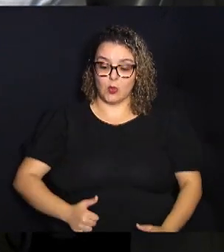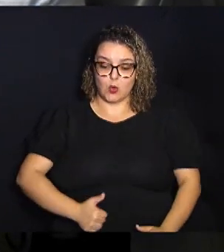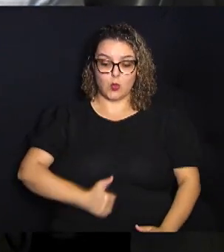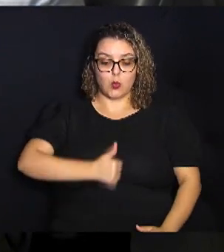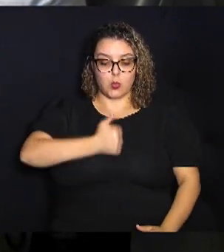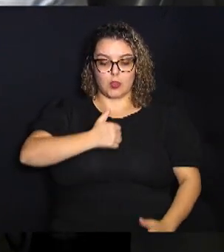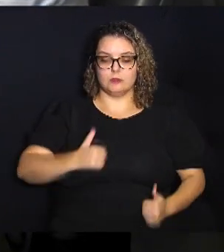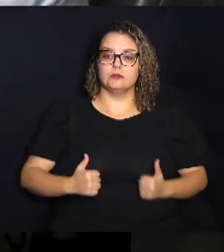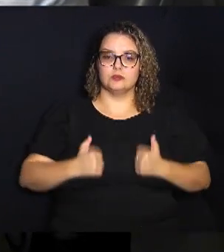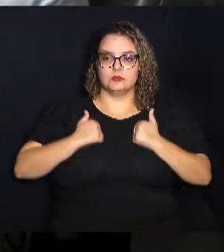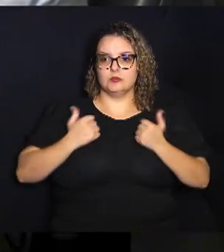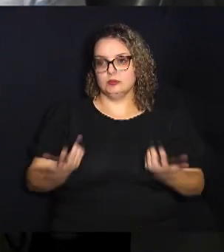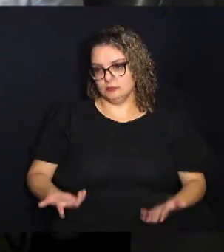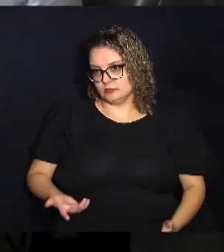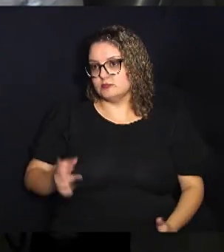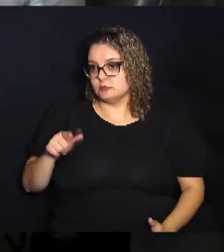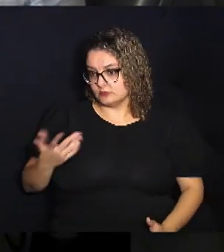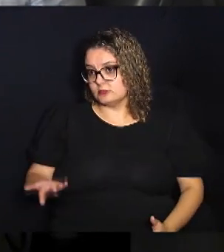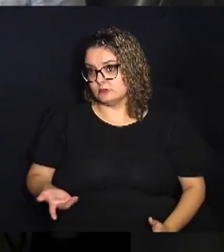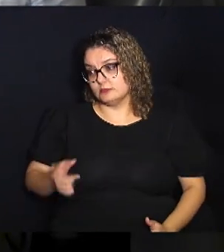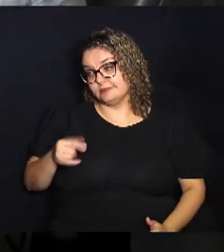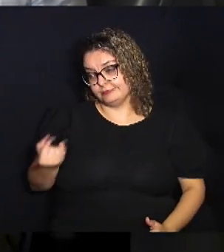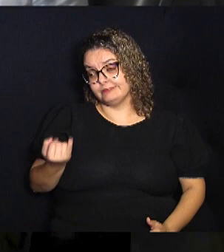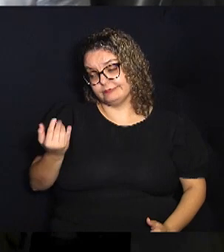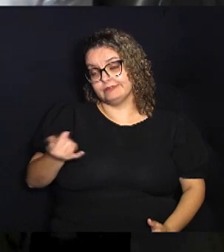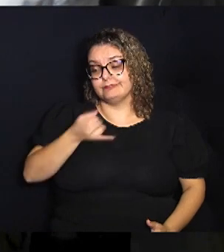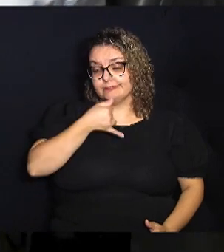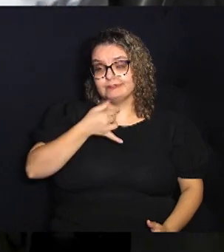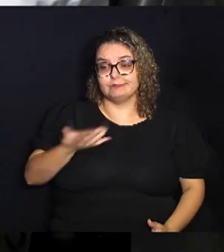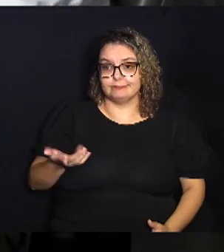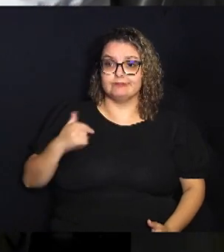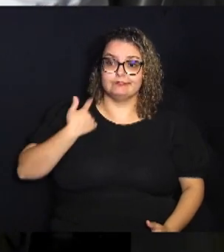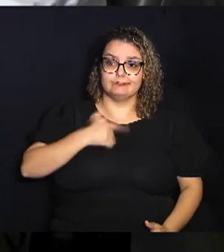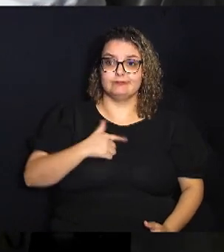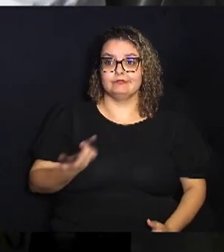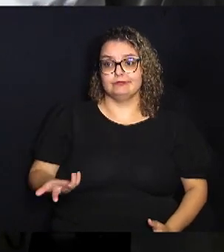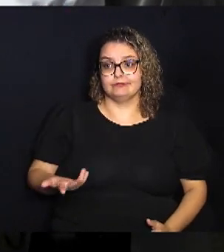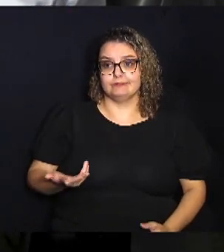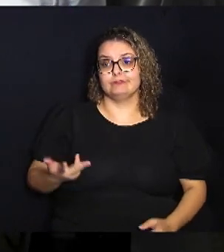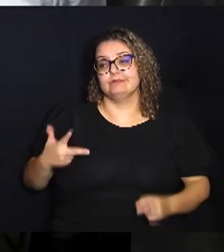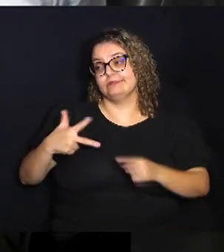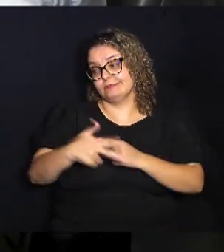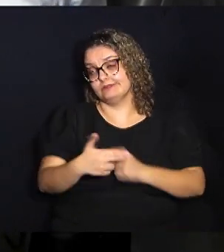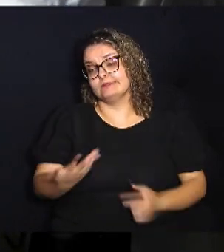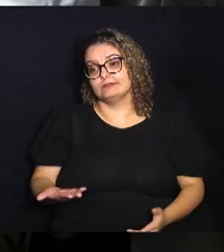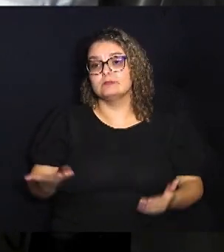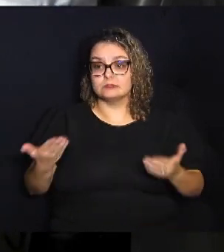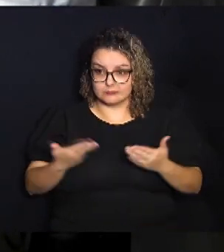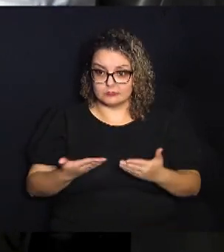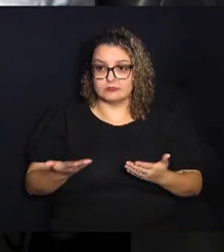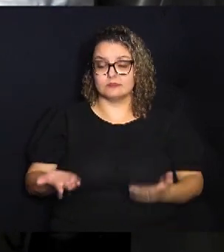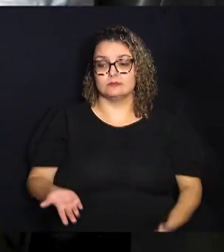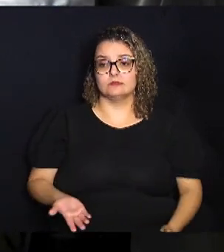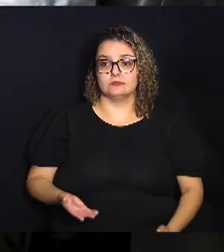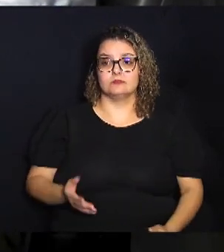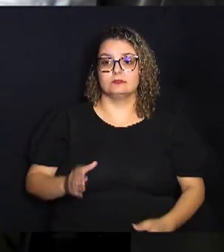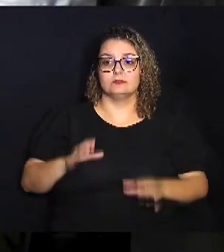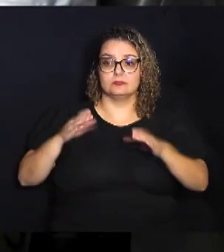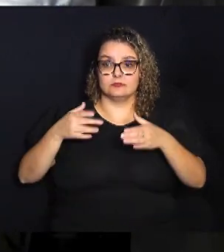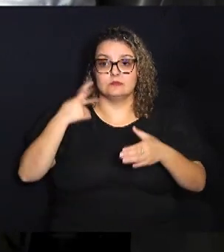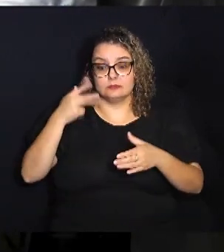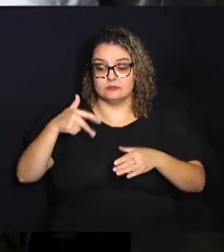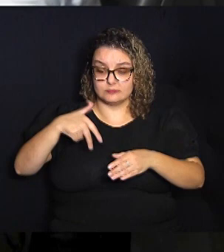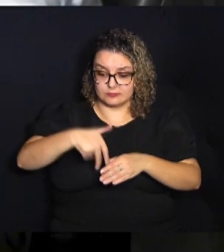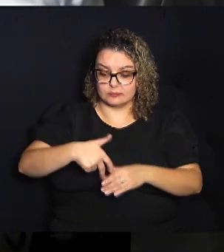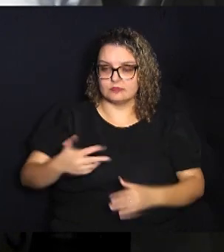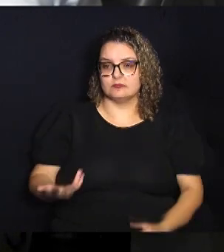isso é muito importante. Infelizmente, nós fomos impedidos e agora, como parlamentar aqui,